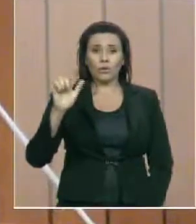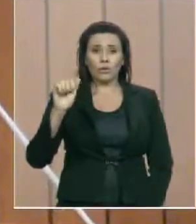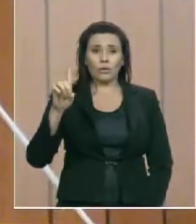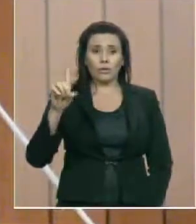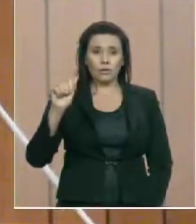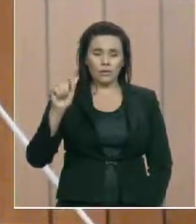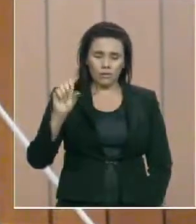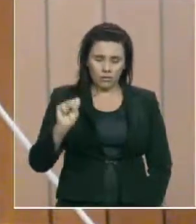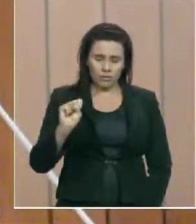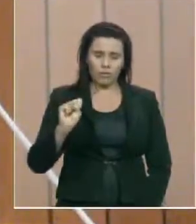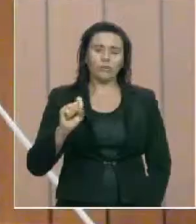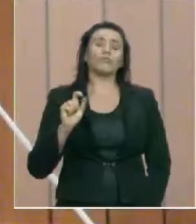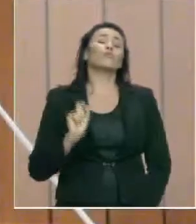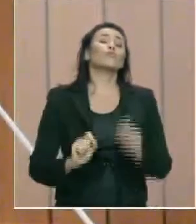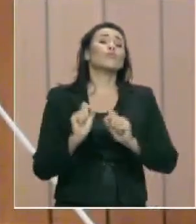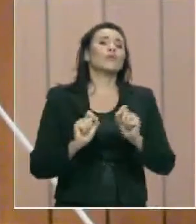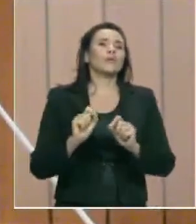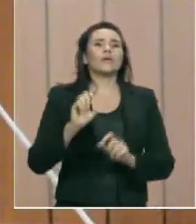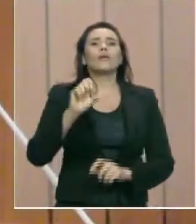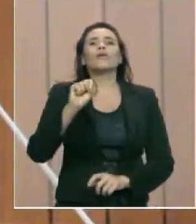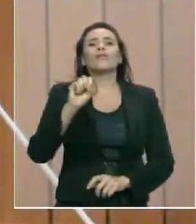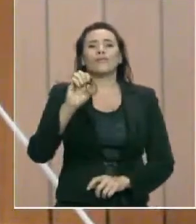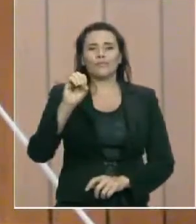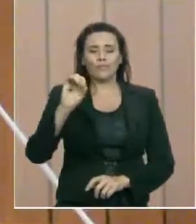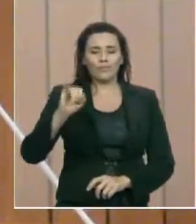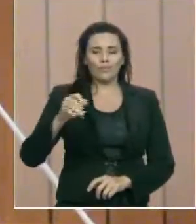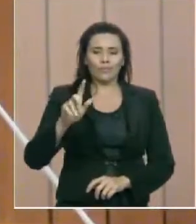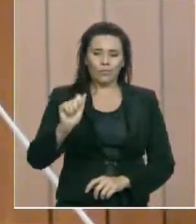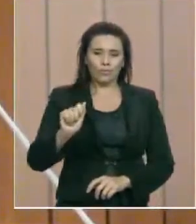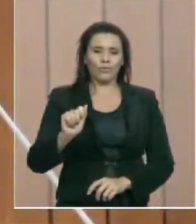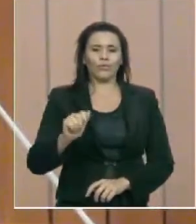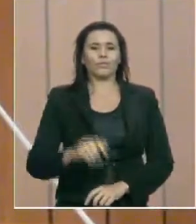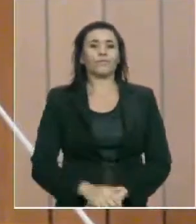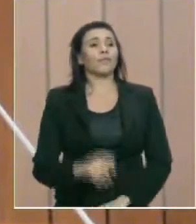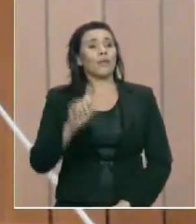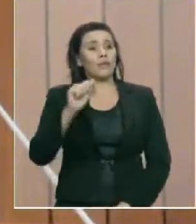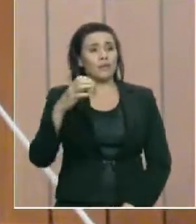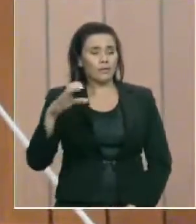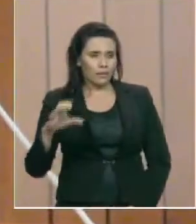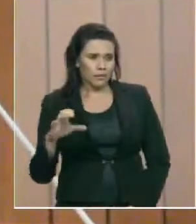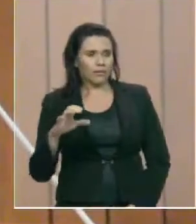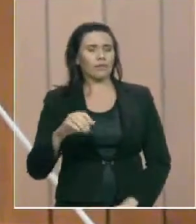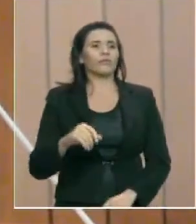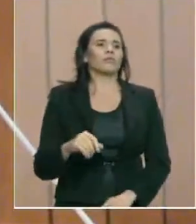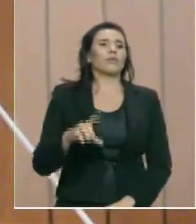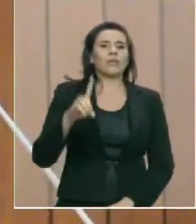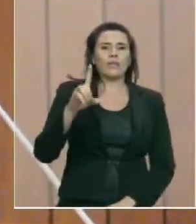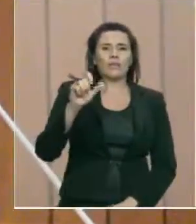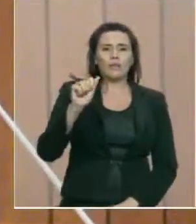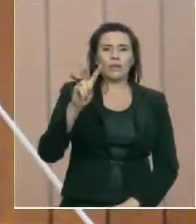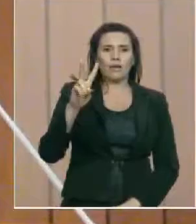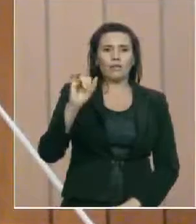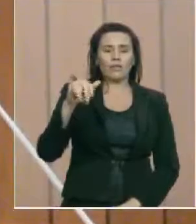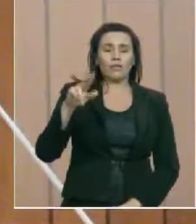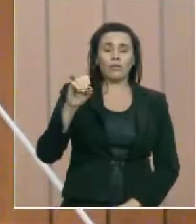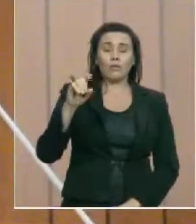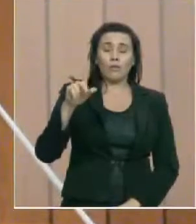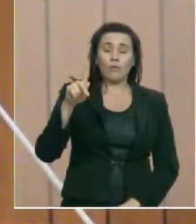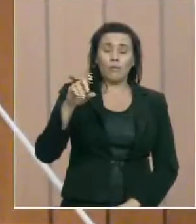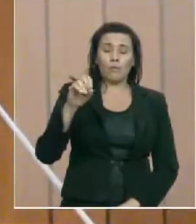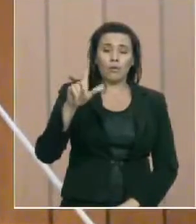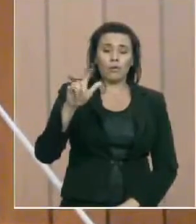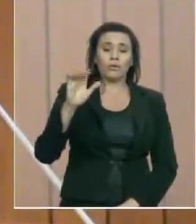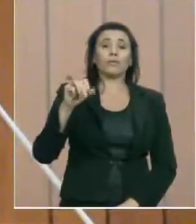dos municípios maranhenses, e aqui eu posso citar Ceilândia, Davi Nova, Magalhães de Almeida, São Benito do Rio Preto, Afonso Cunha,